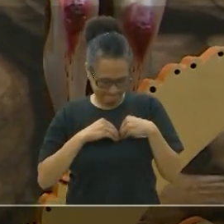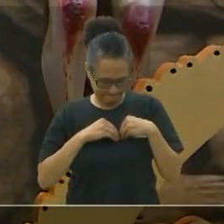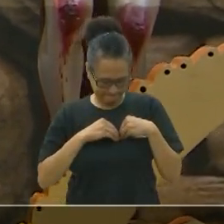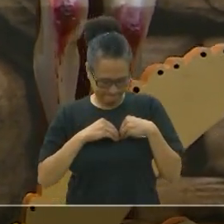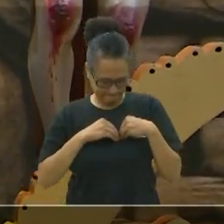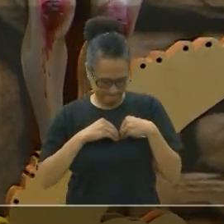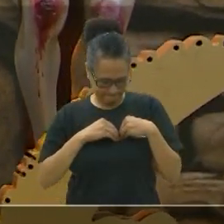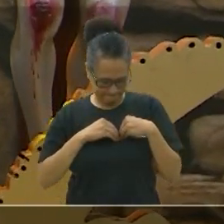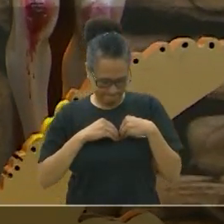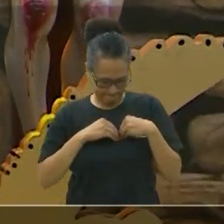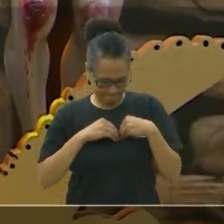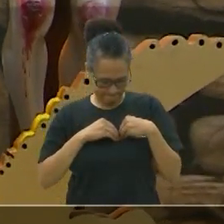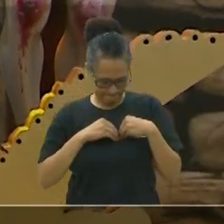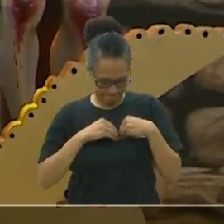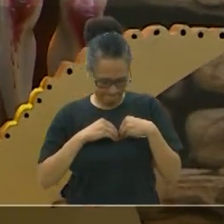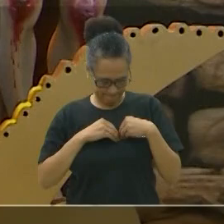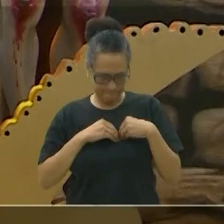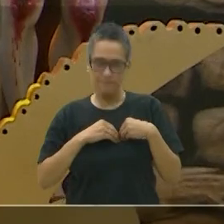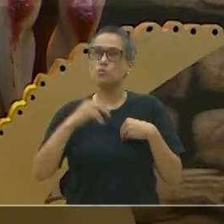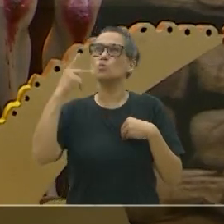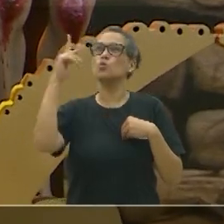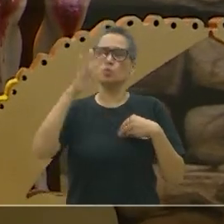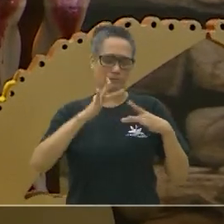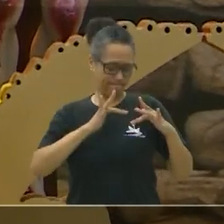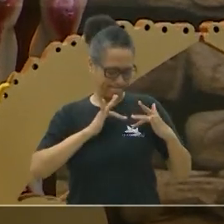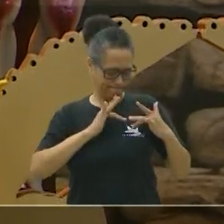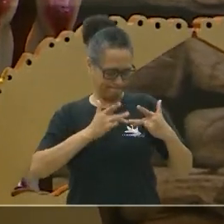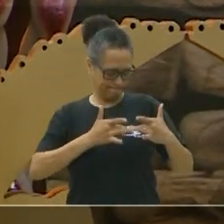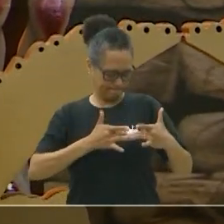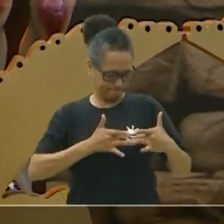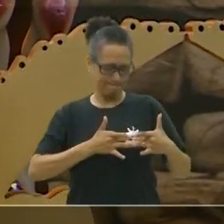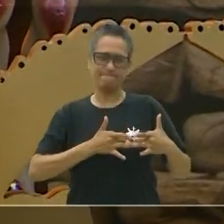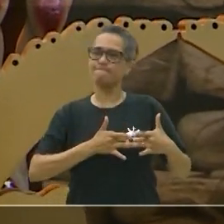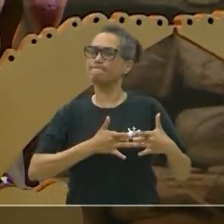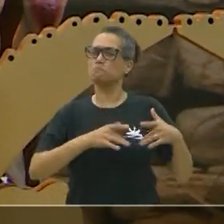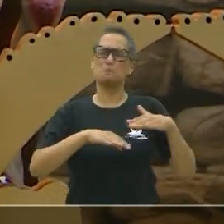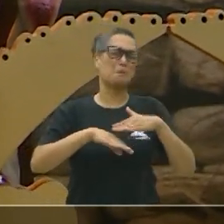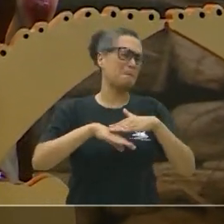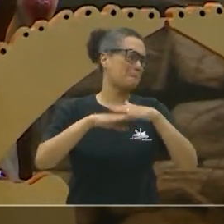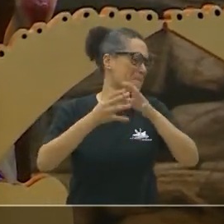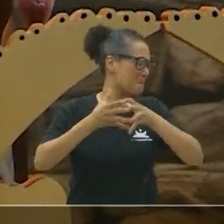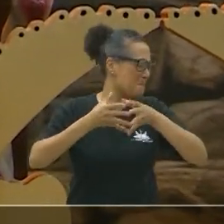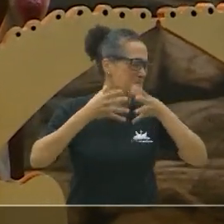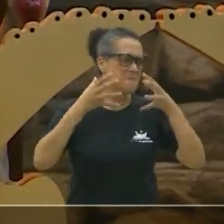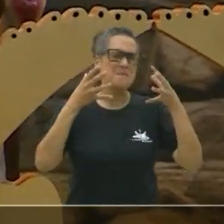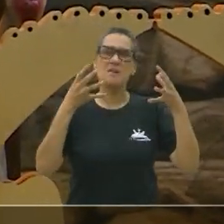a tua fonte de misericórdia. Senhor, é maior do que tudo.